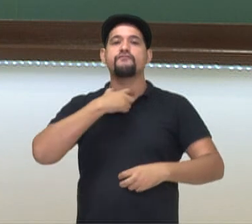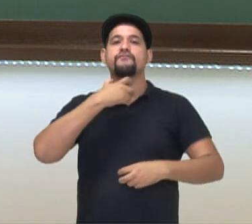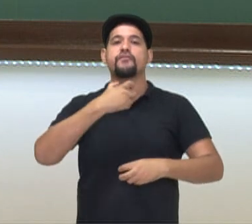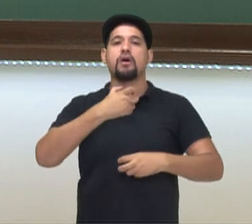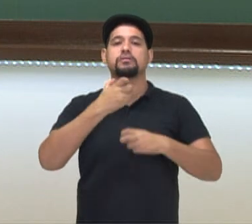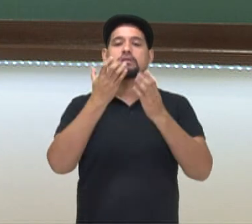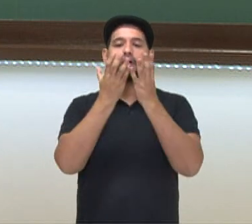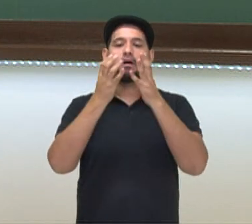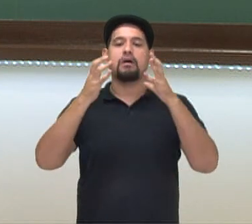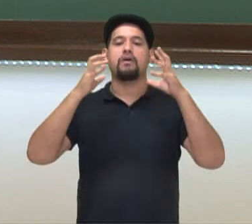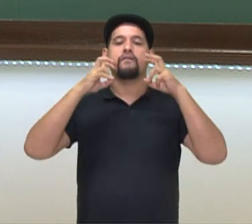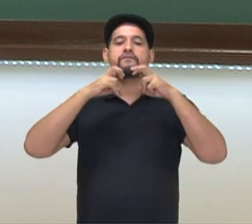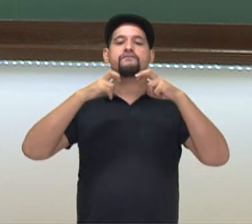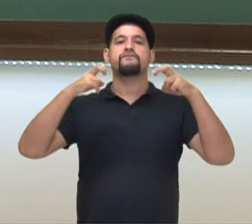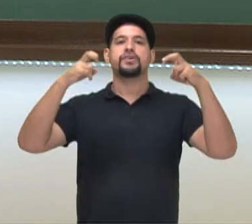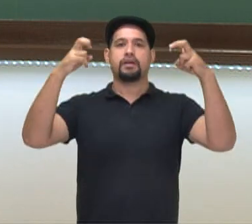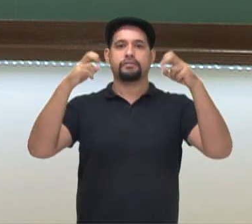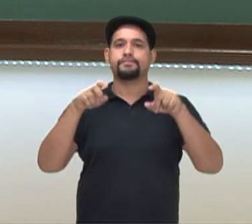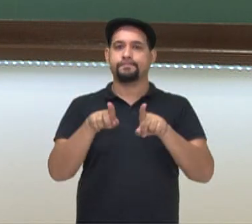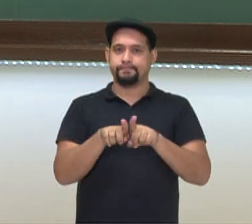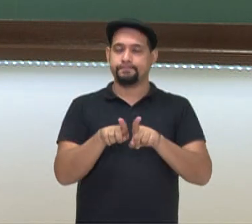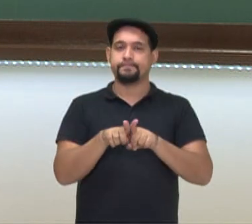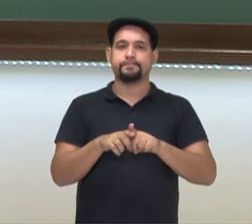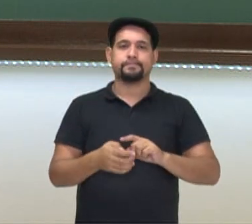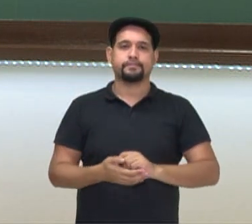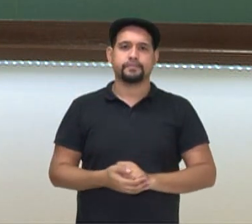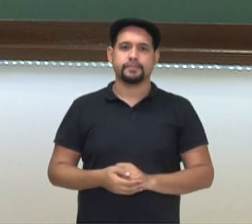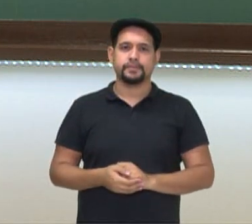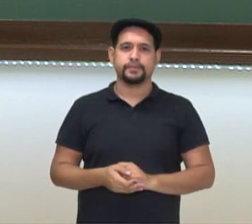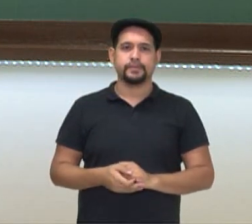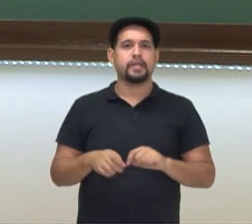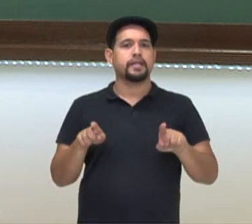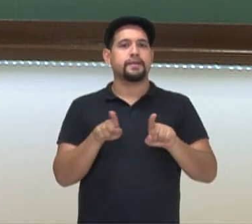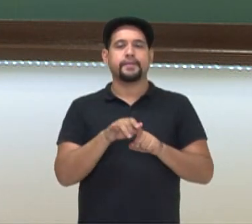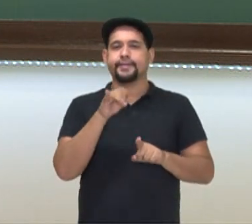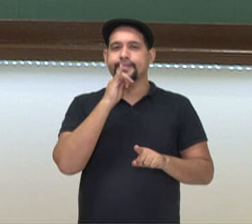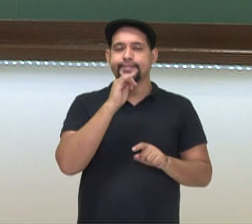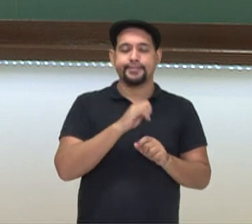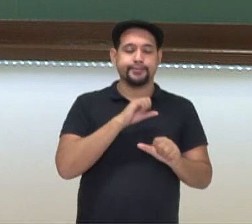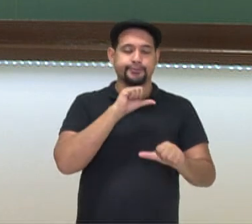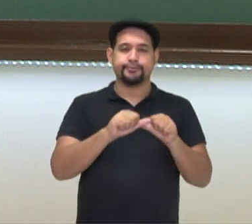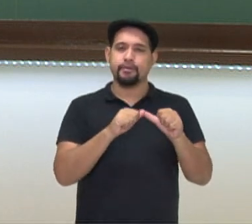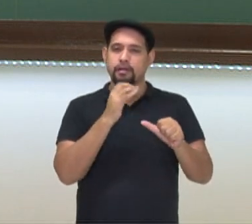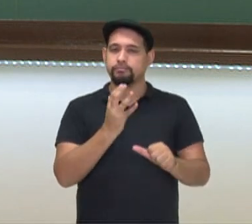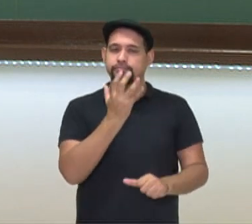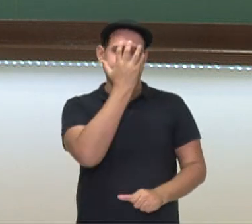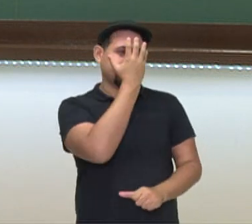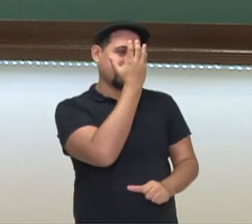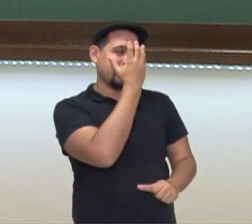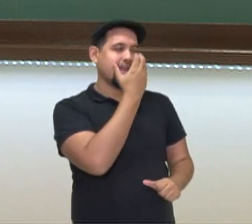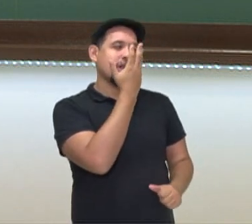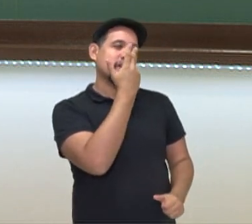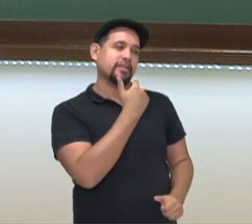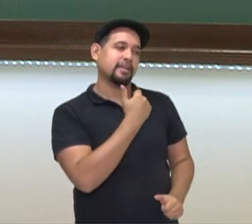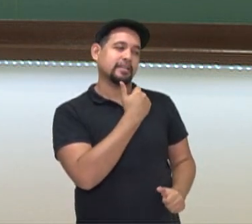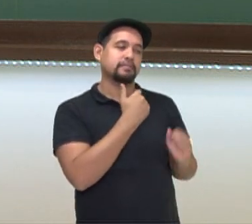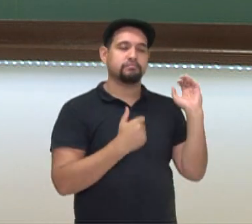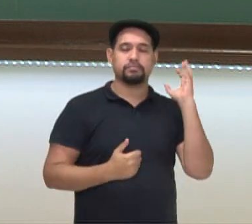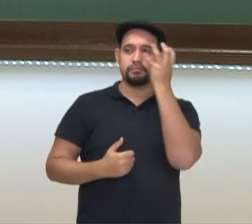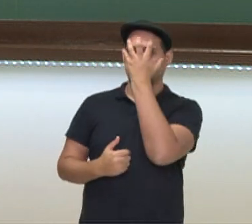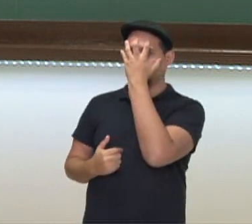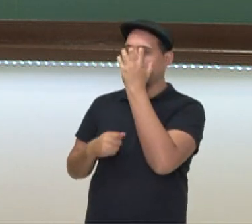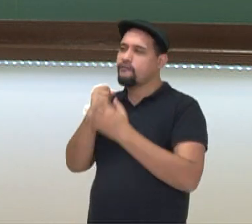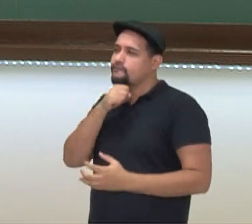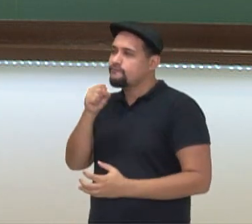a voz fosse mais longe, e também para trocar de personagens, né? Agora eu vou fazer a criança, agora eu vou